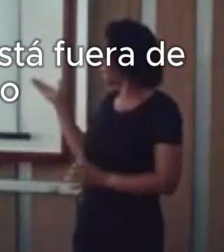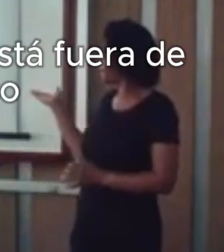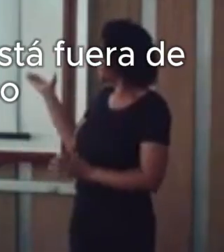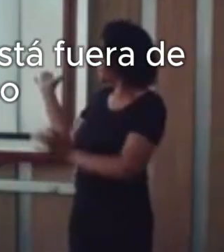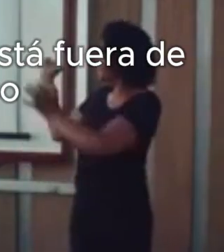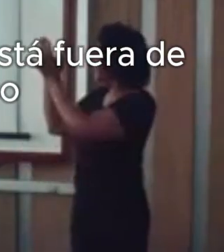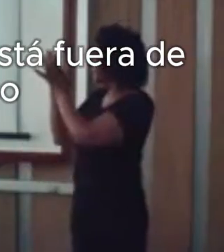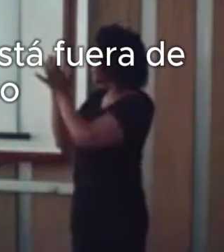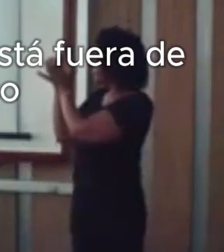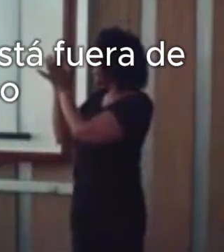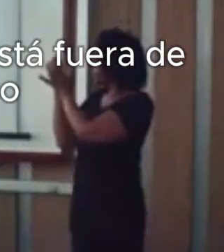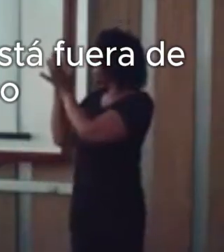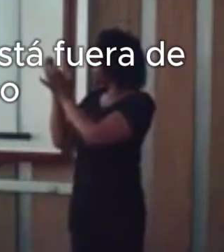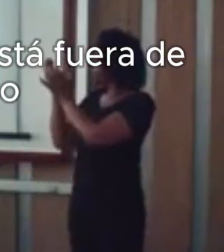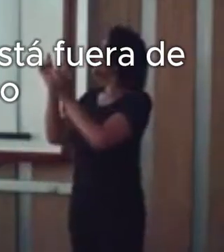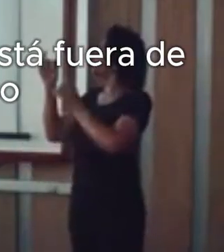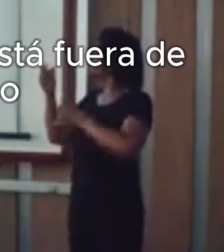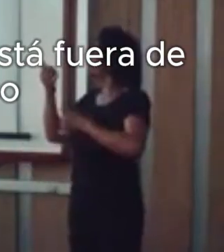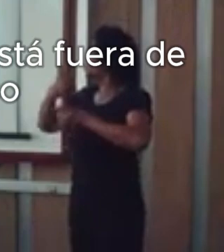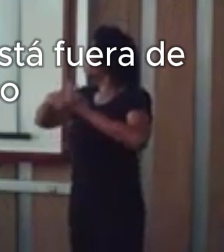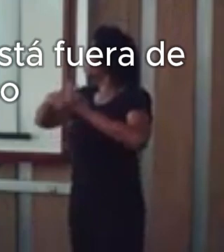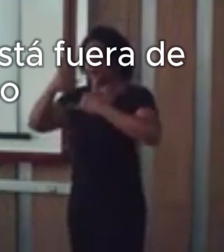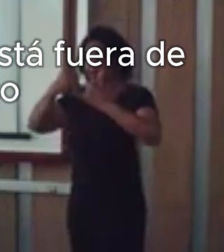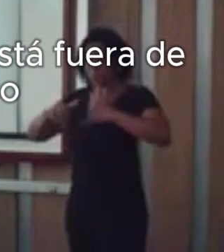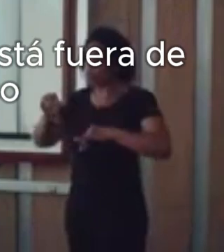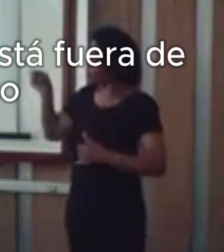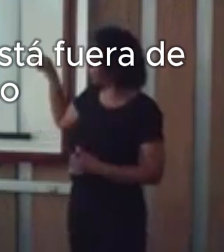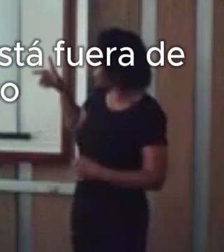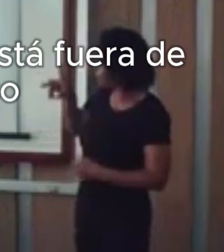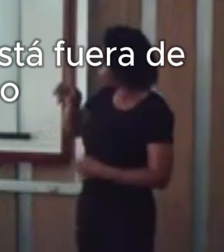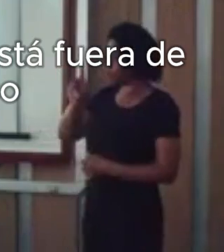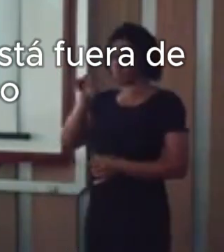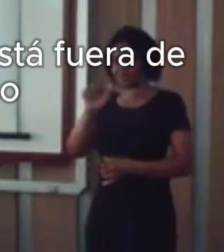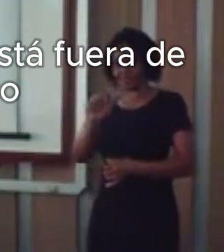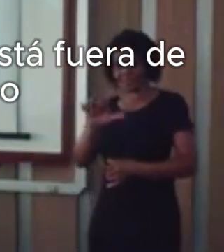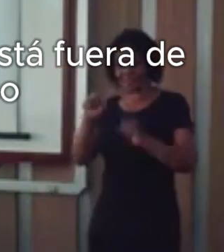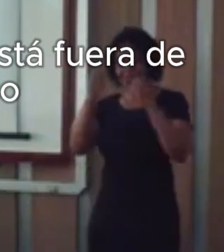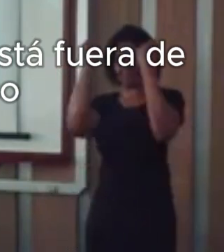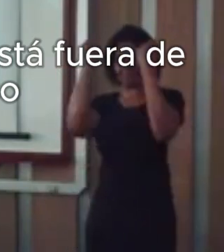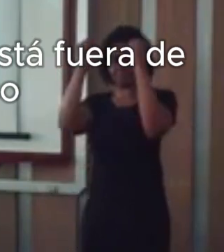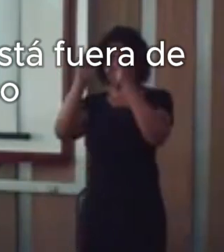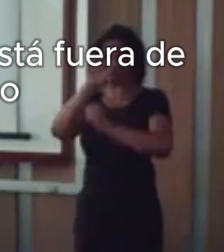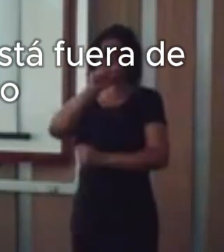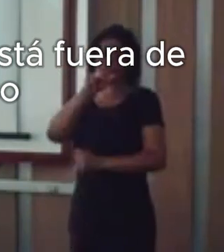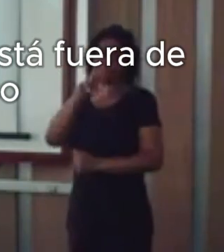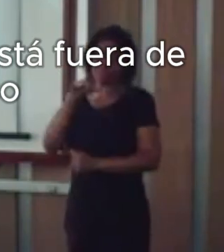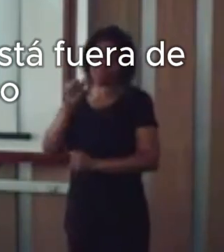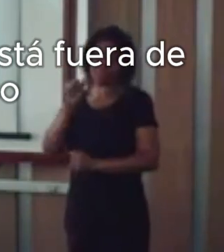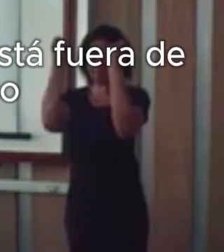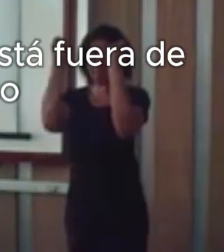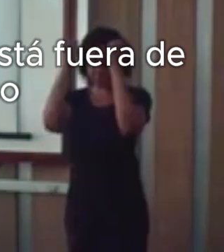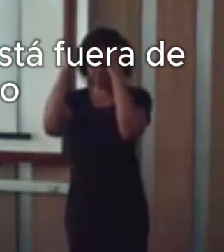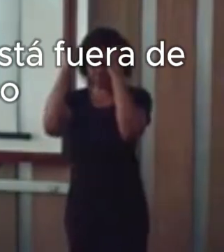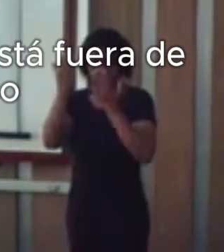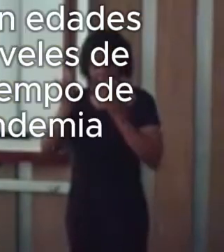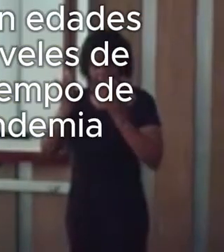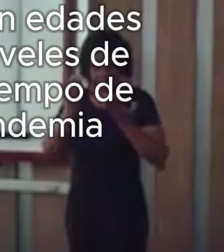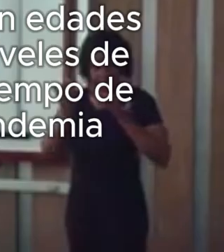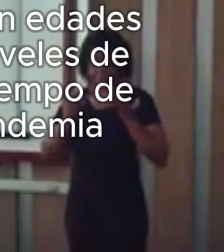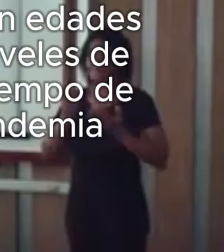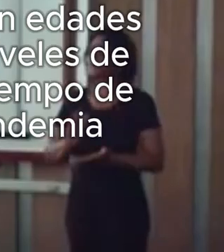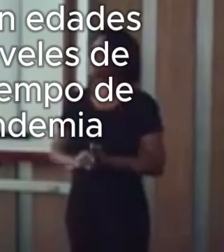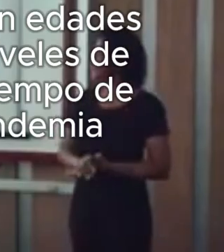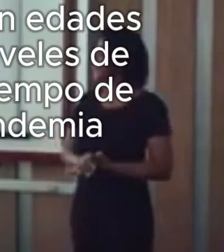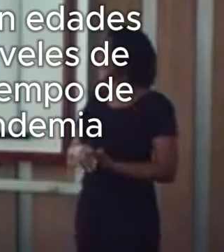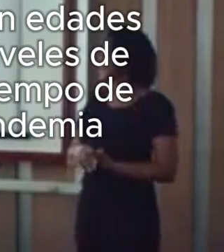pessoas aqui, o pessoal do laboratório aqui, a Denise, que é a fisiatra, e a Adriana, que é a fisioterapeuta.